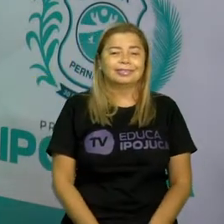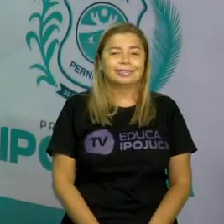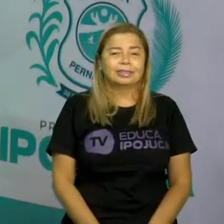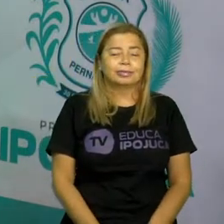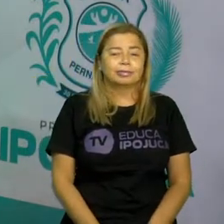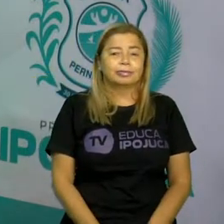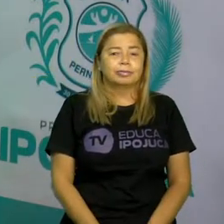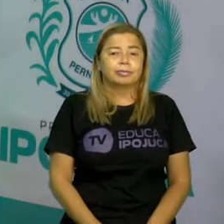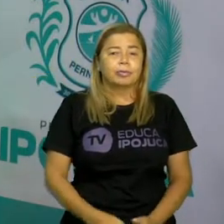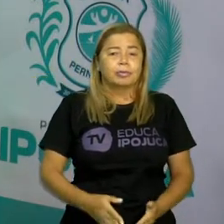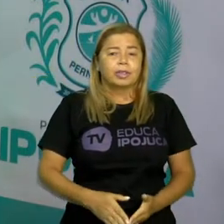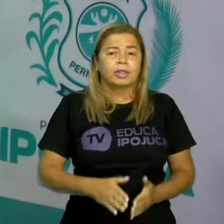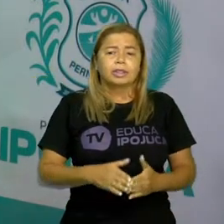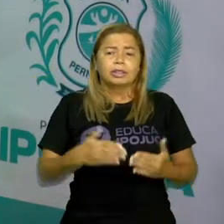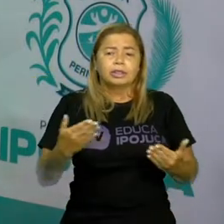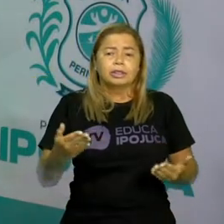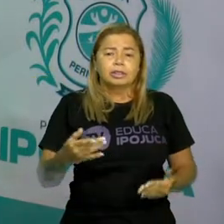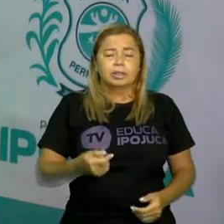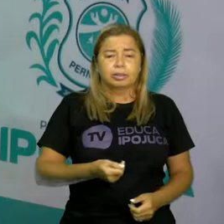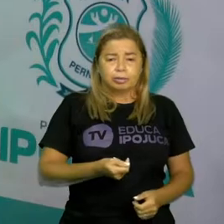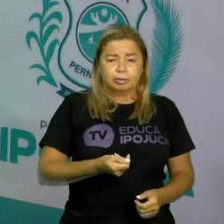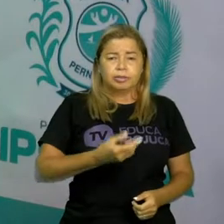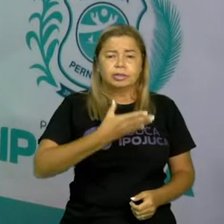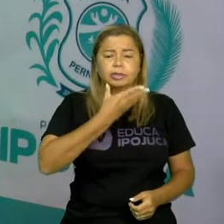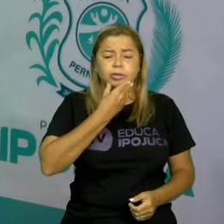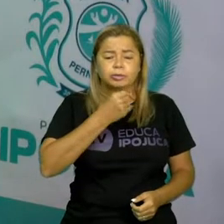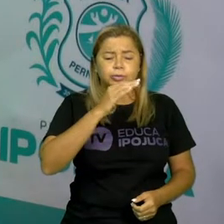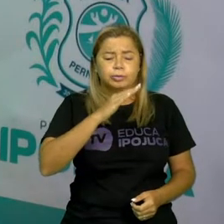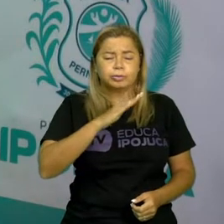Olha esse garotinho pensando.